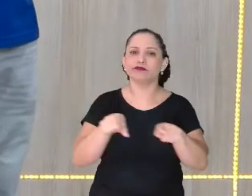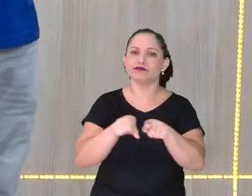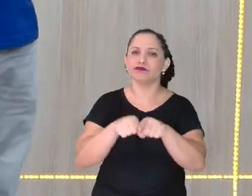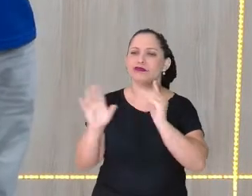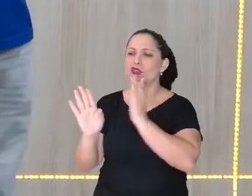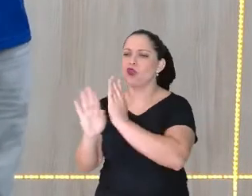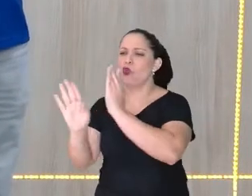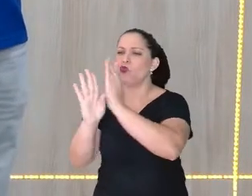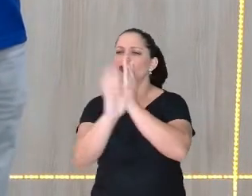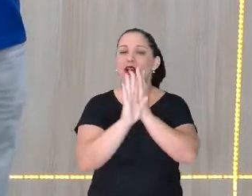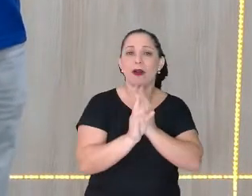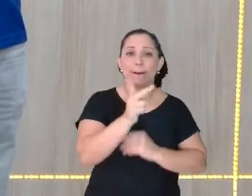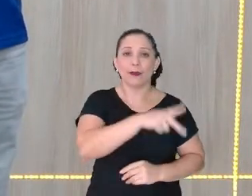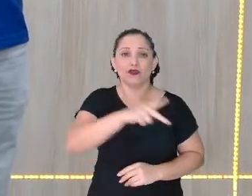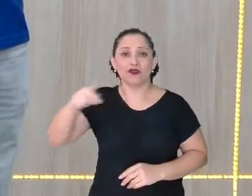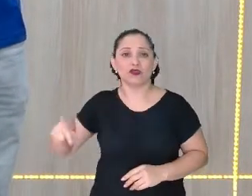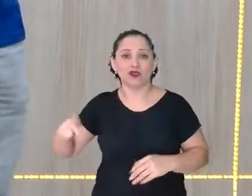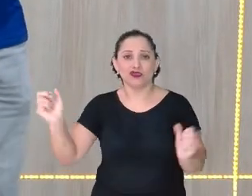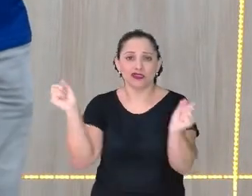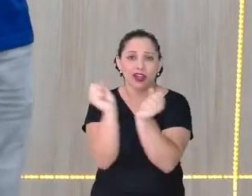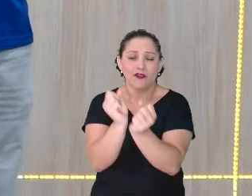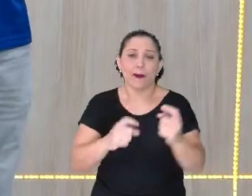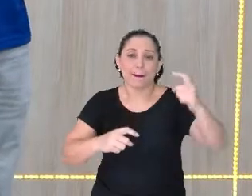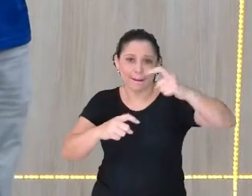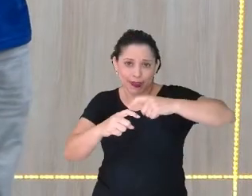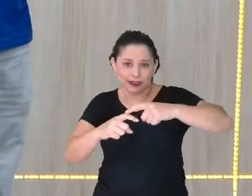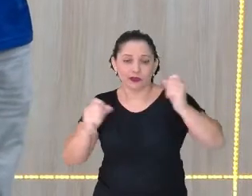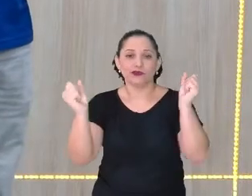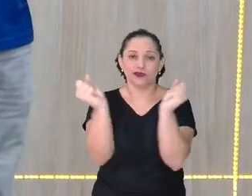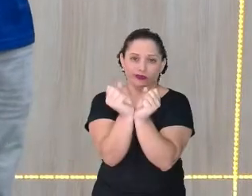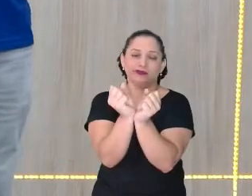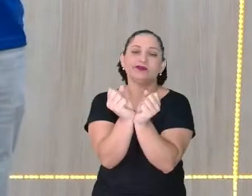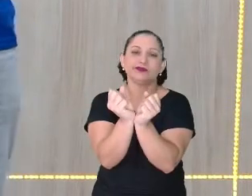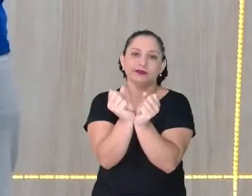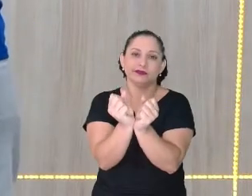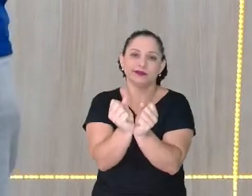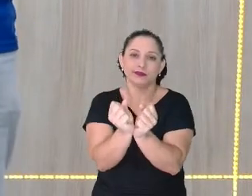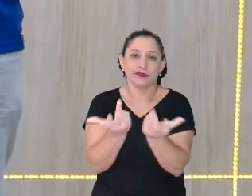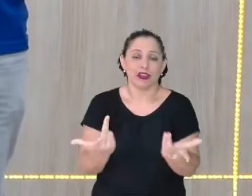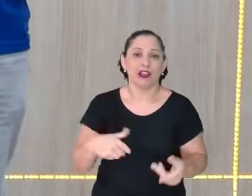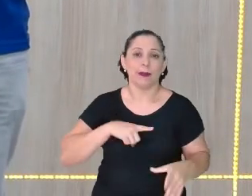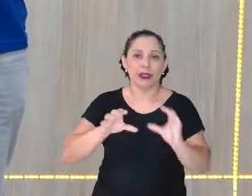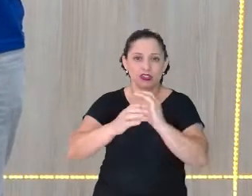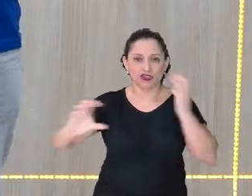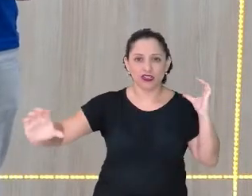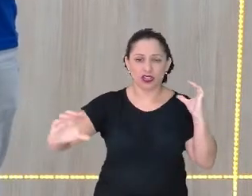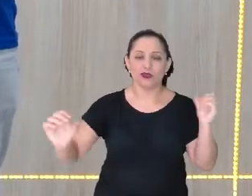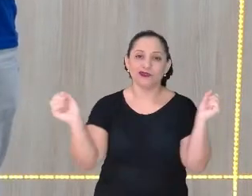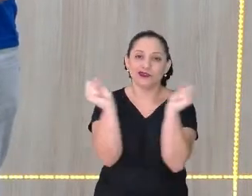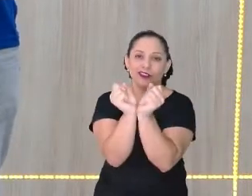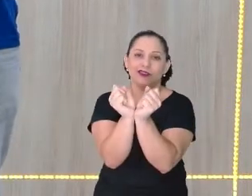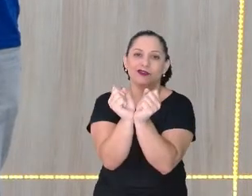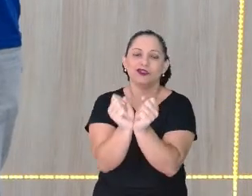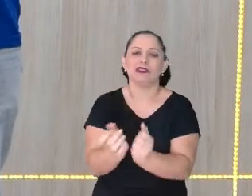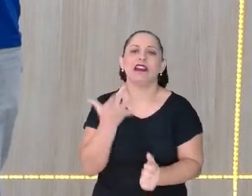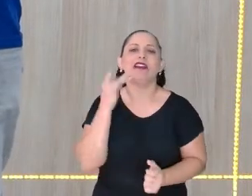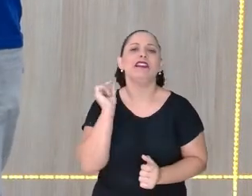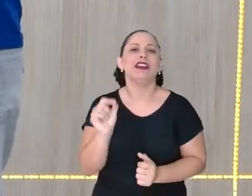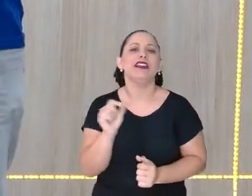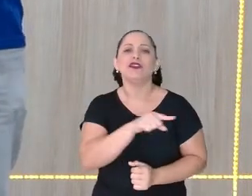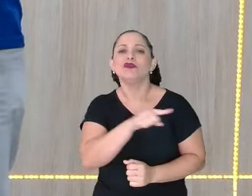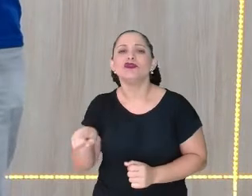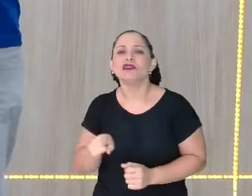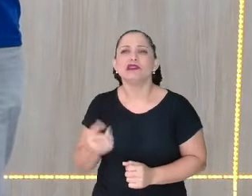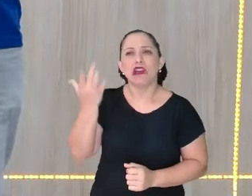encontrava professores escravos, médicos escravos, engenheiros escravos. Por exemplo, quem vocês acham que